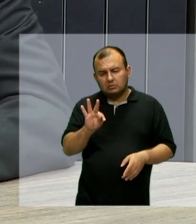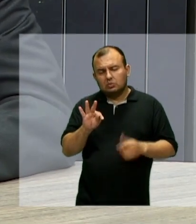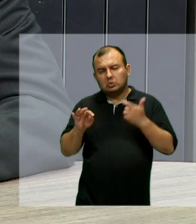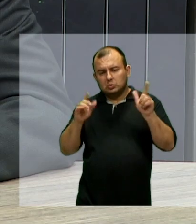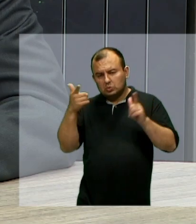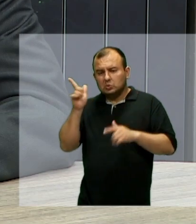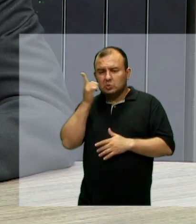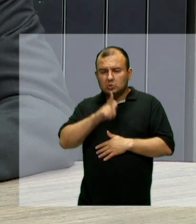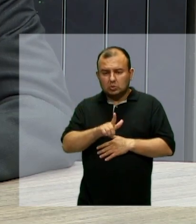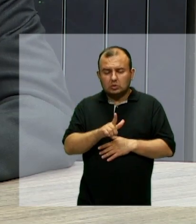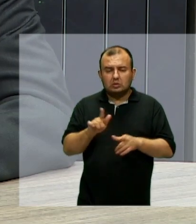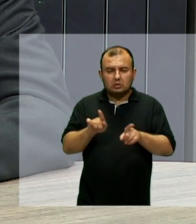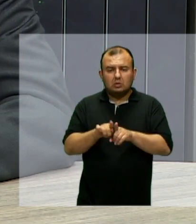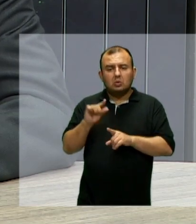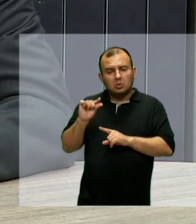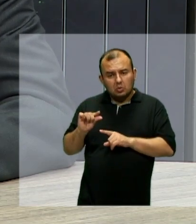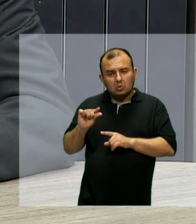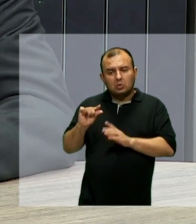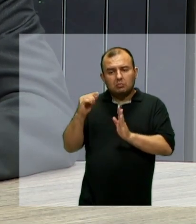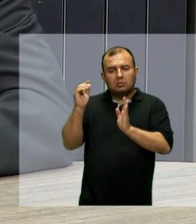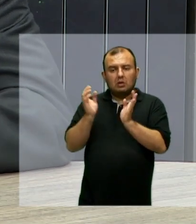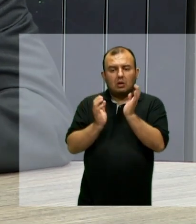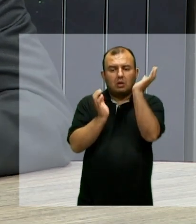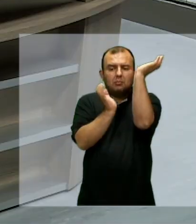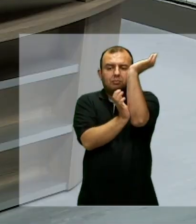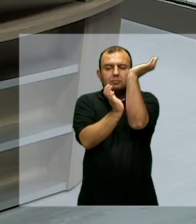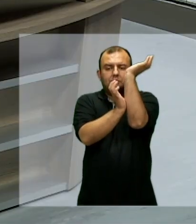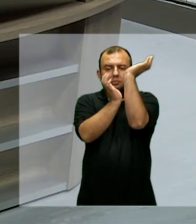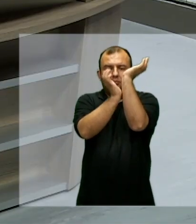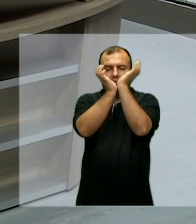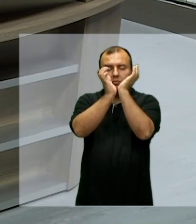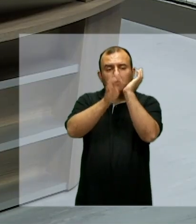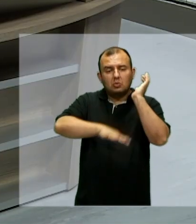se consegue, mas é um pouquinho mais burocratizado. A gente não pode